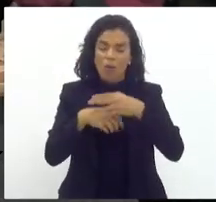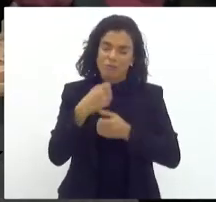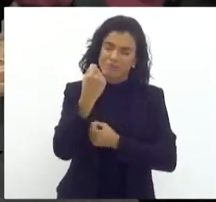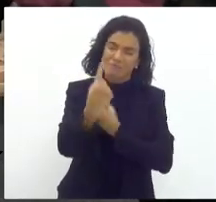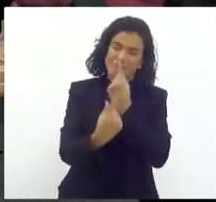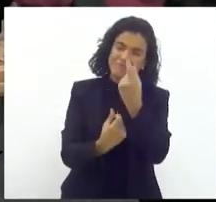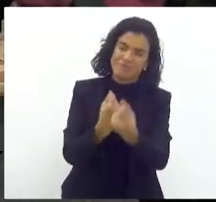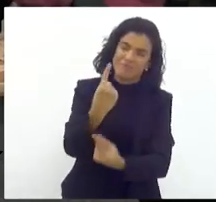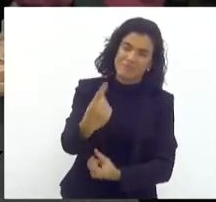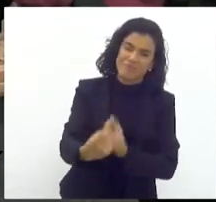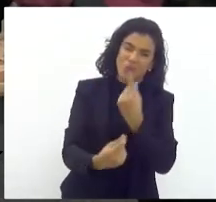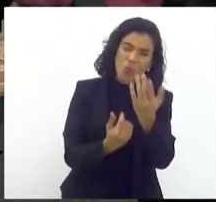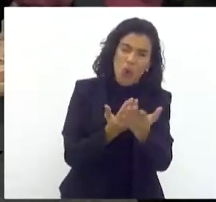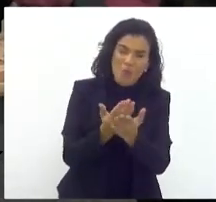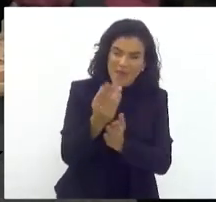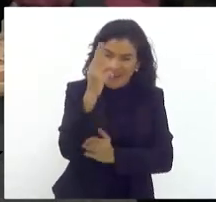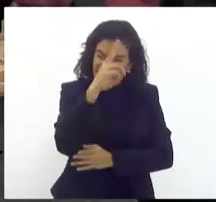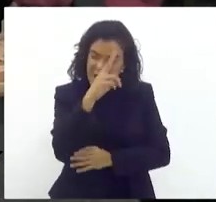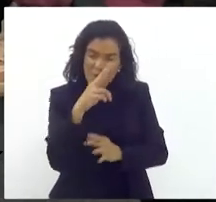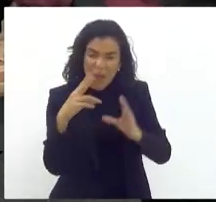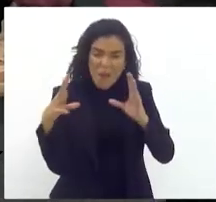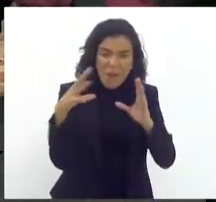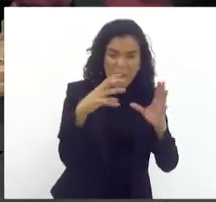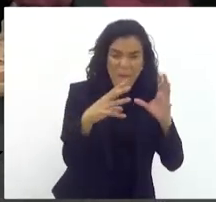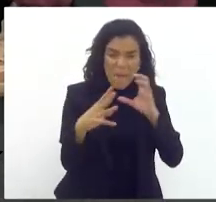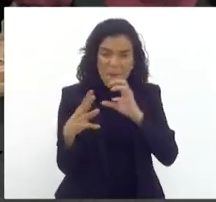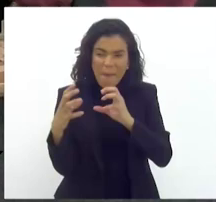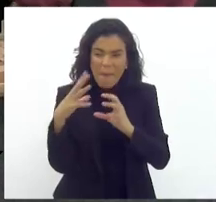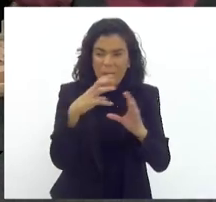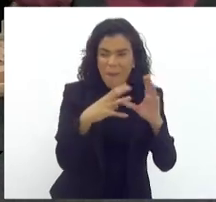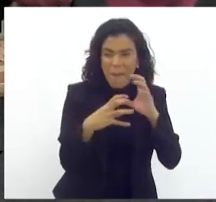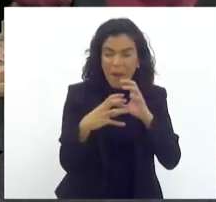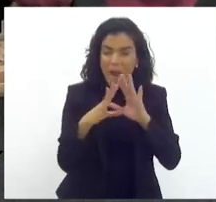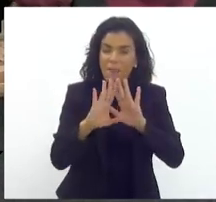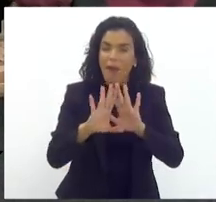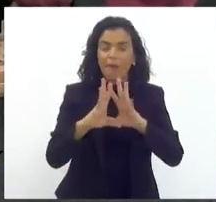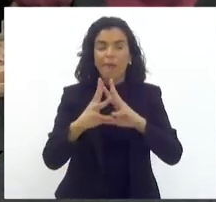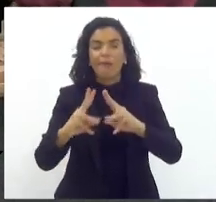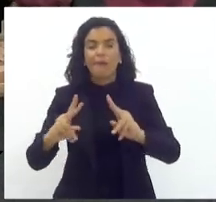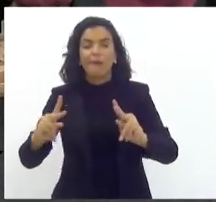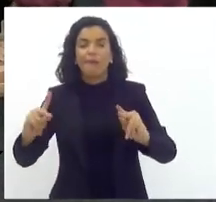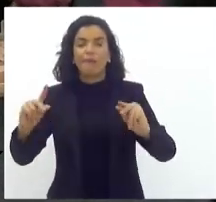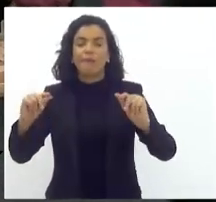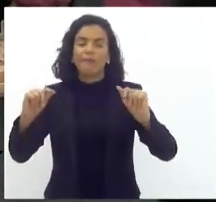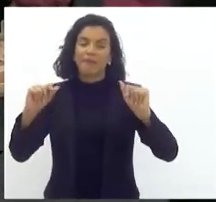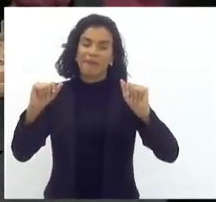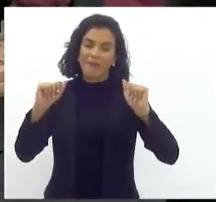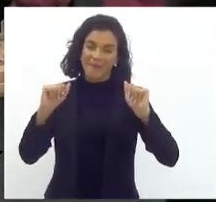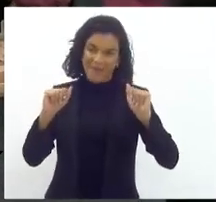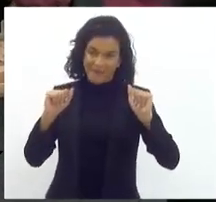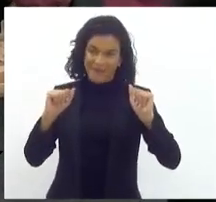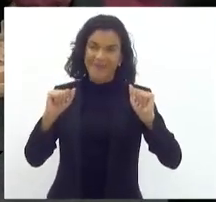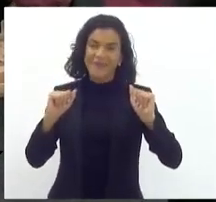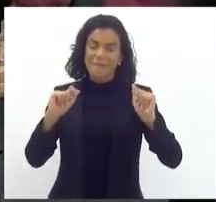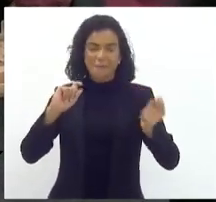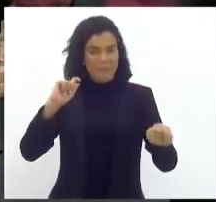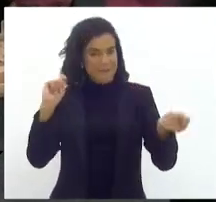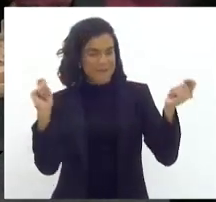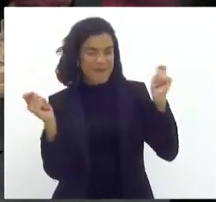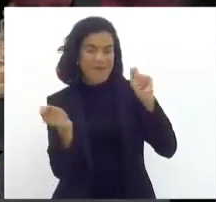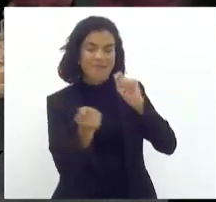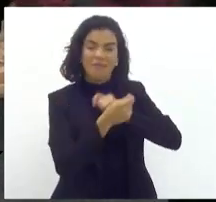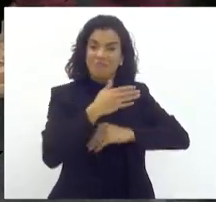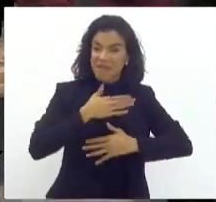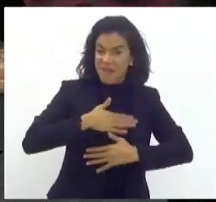foram os excessos aqui no início teve né uns ruídos algumas coisinhas etc mas logo depois tudo se transformou de uma maneira